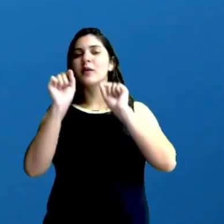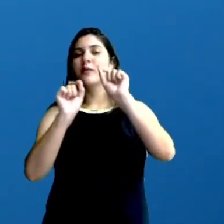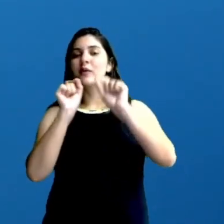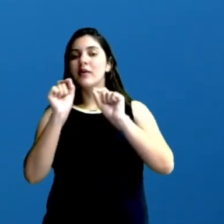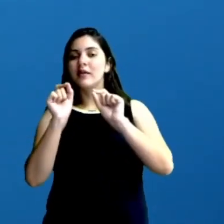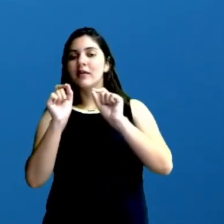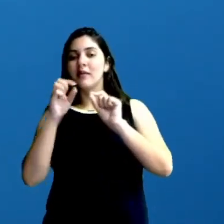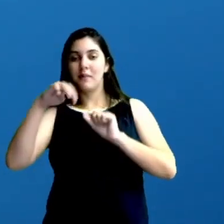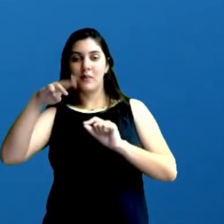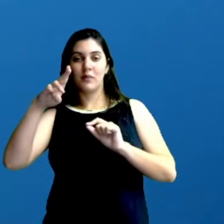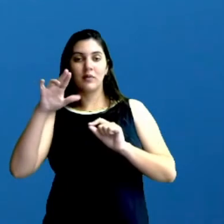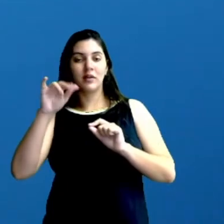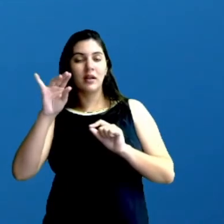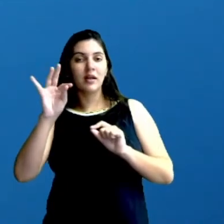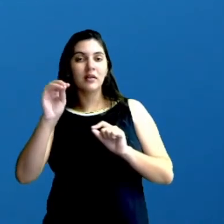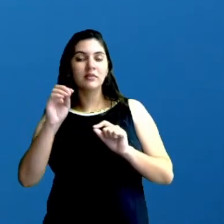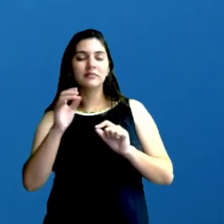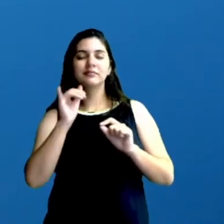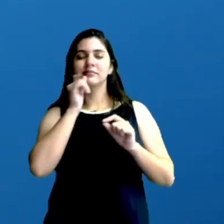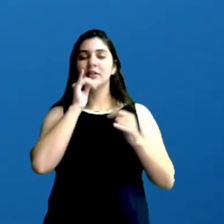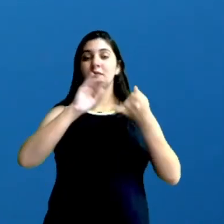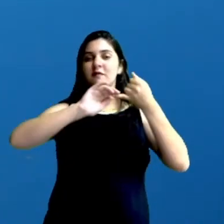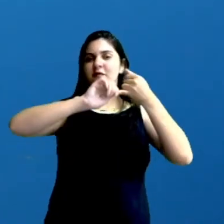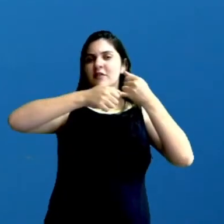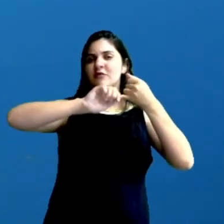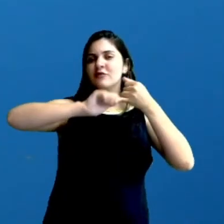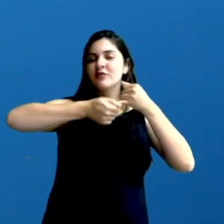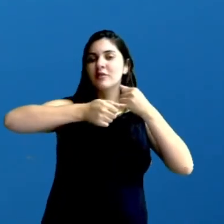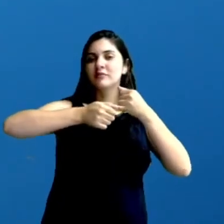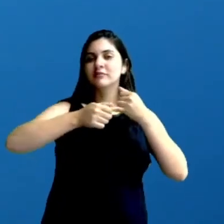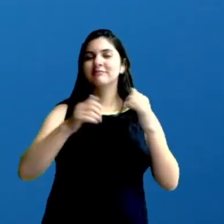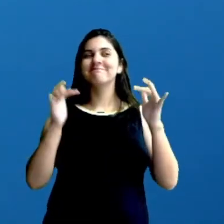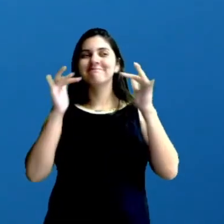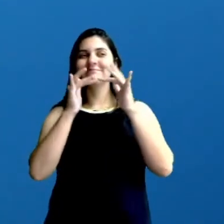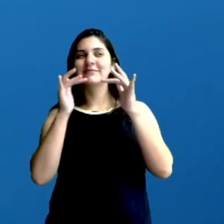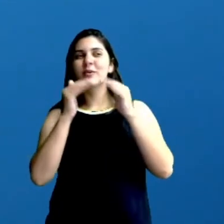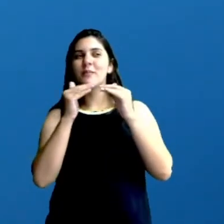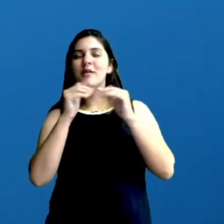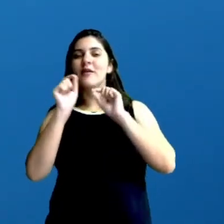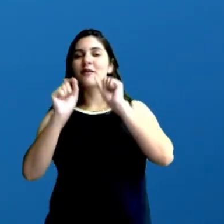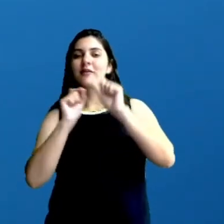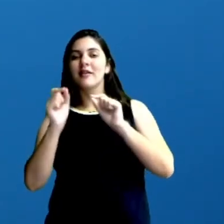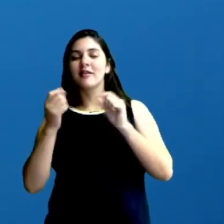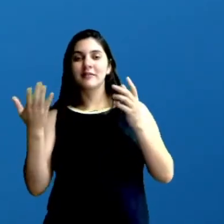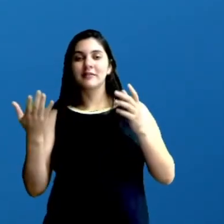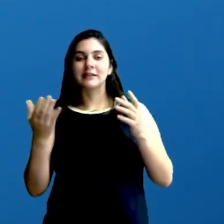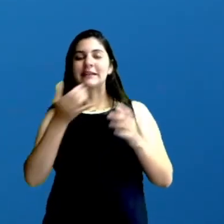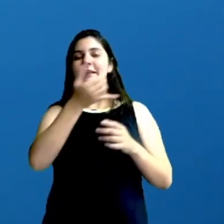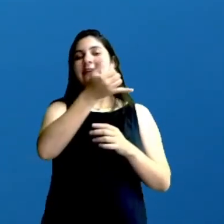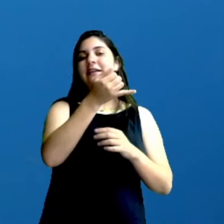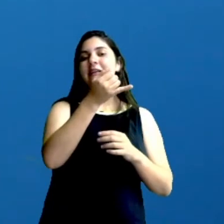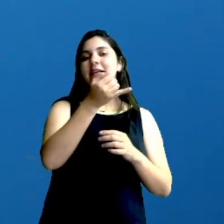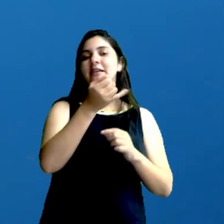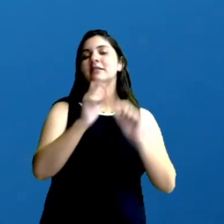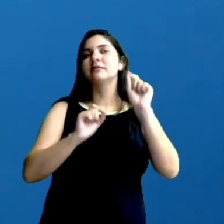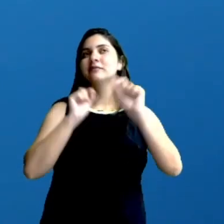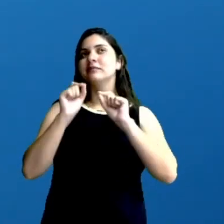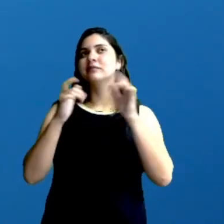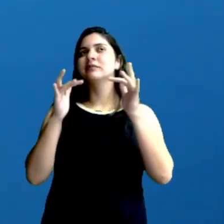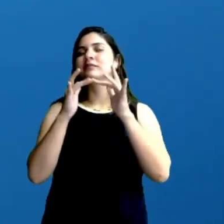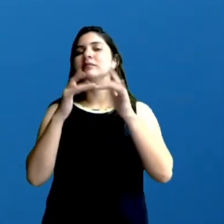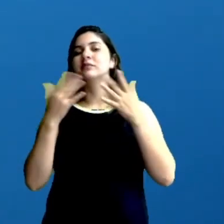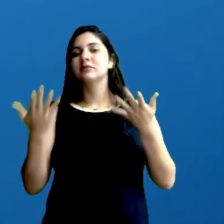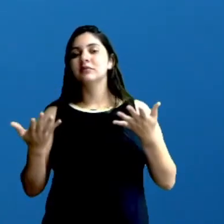mulato feijão rima com que sei lá Carlão caneta rima com que eu